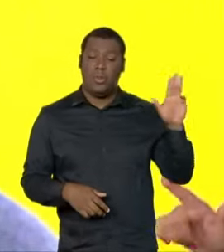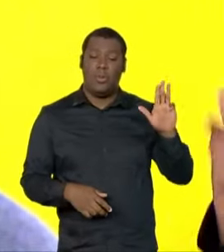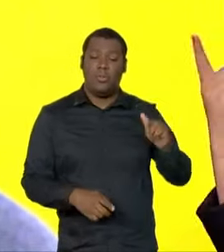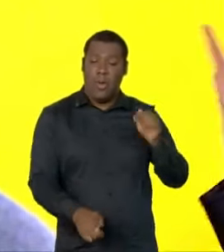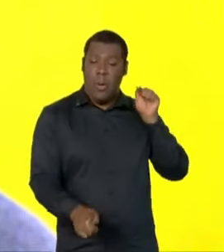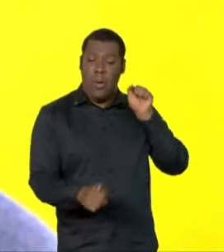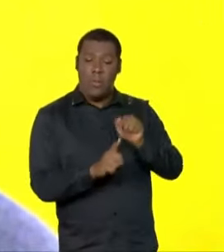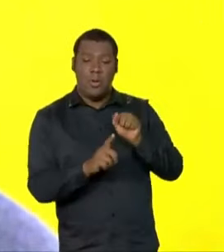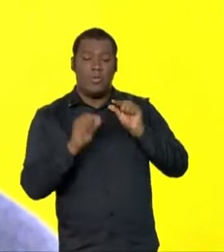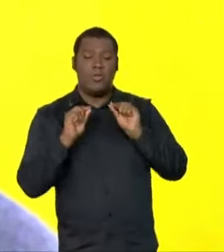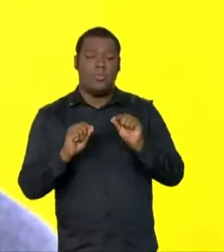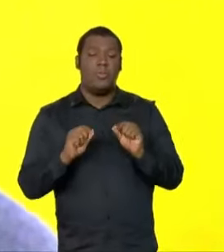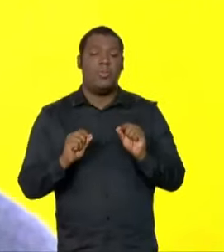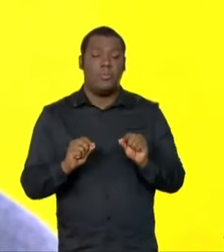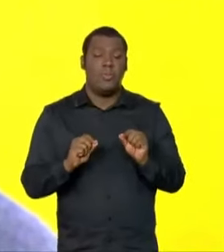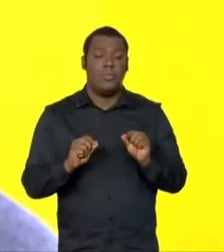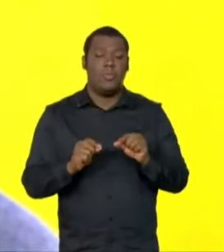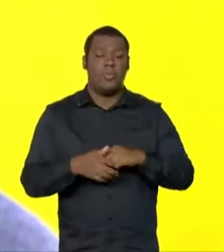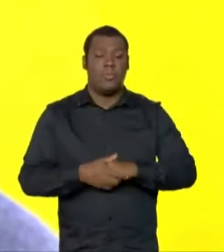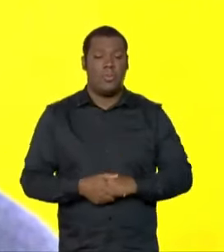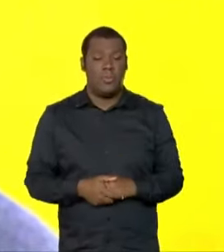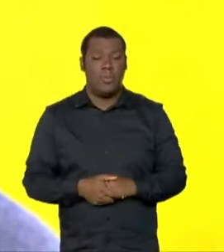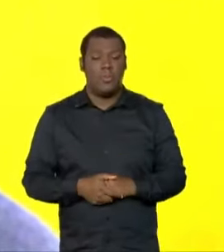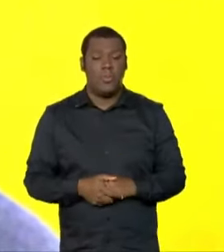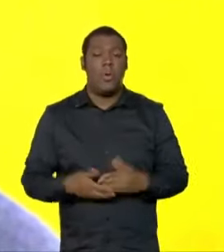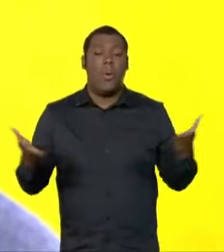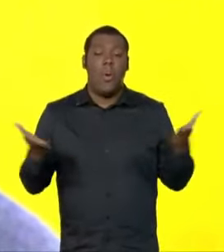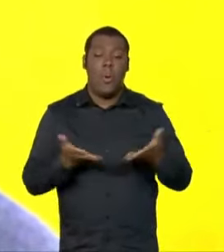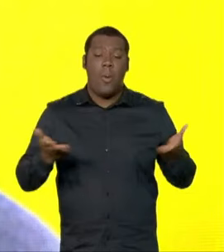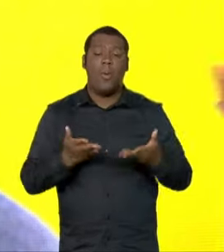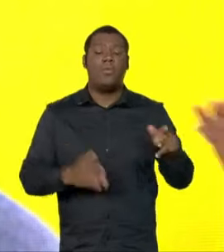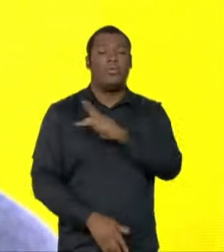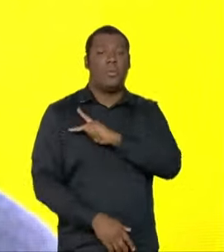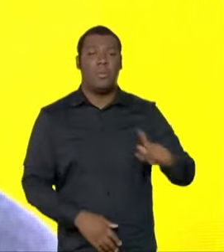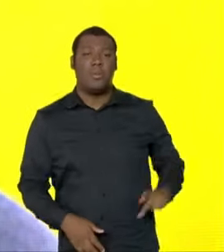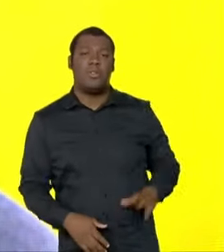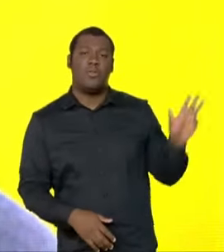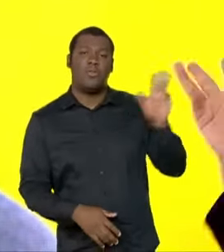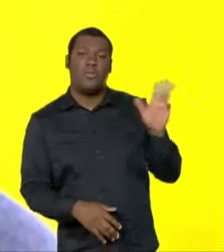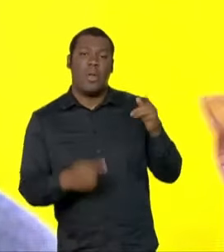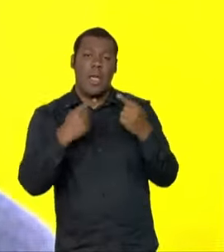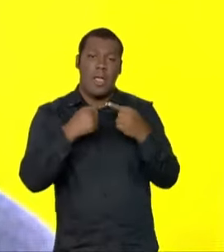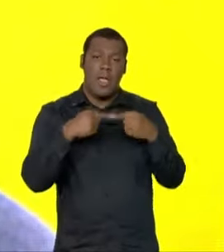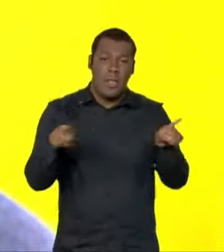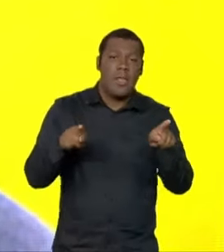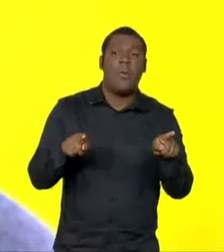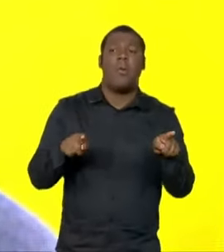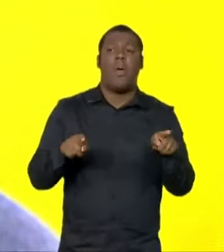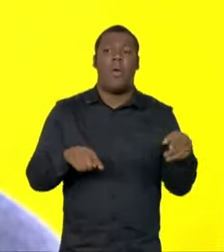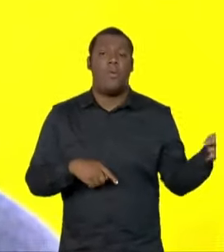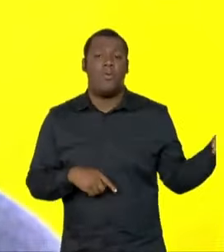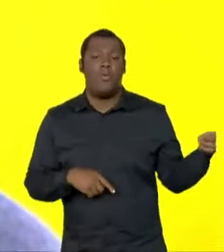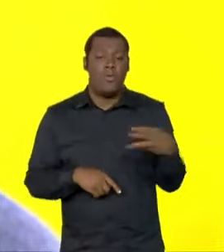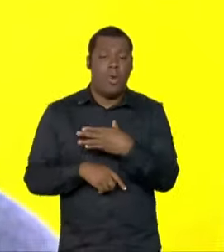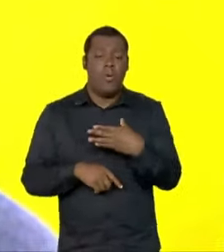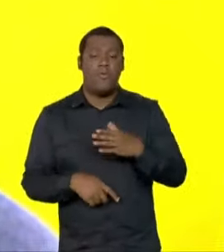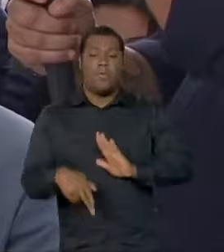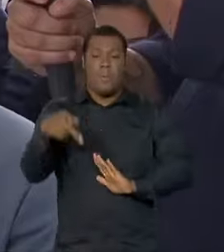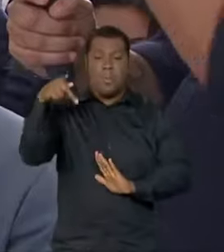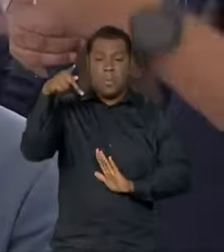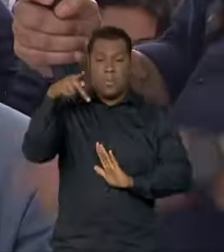repetir o que já fez, hoje o presidente Lula lança a modernização do